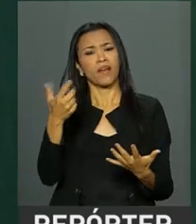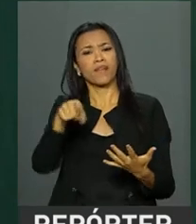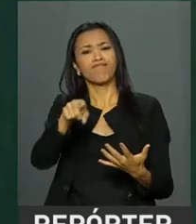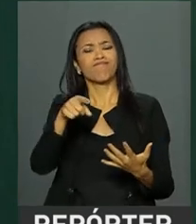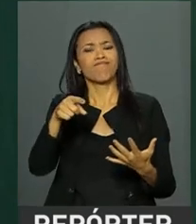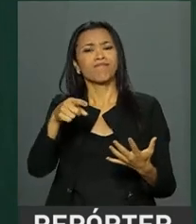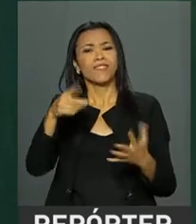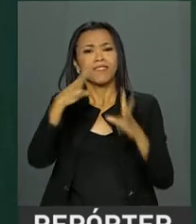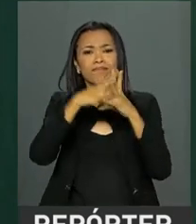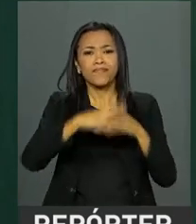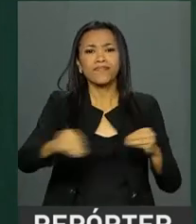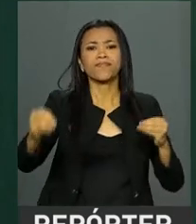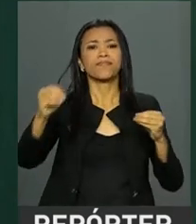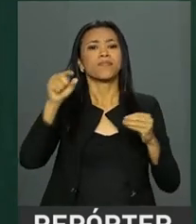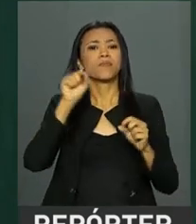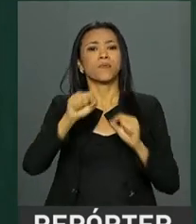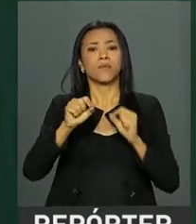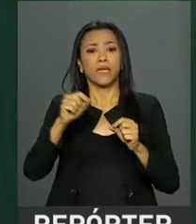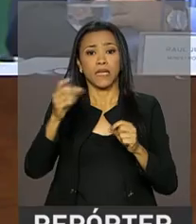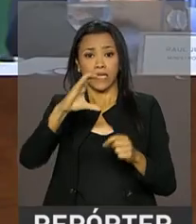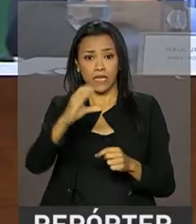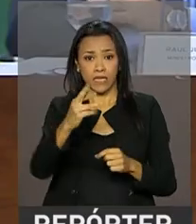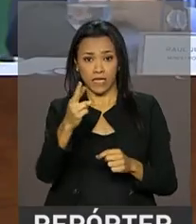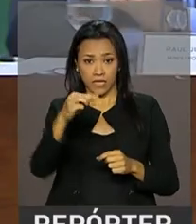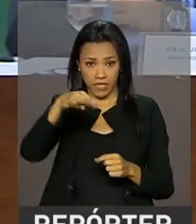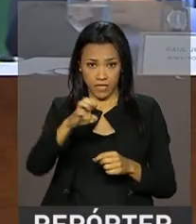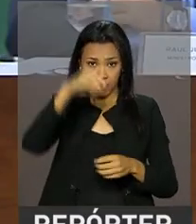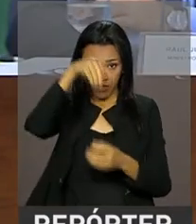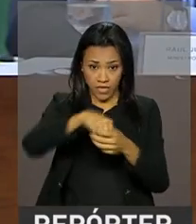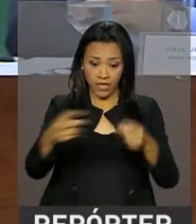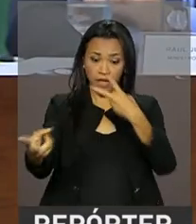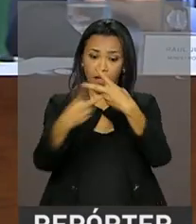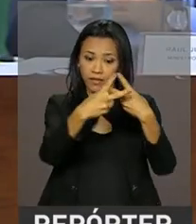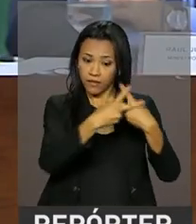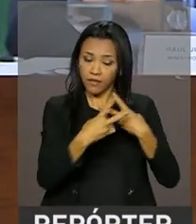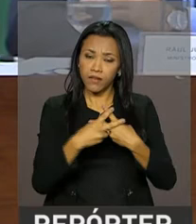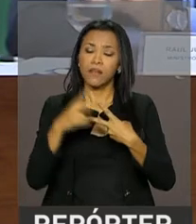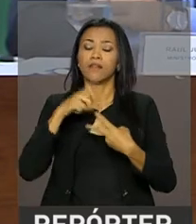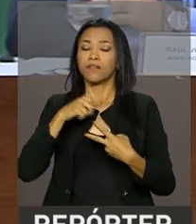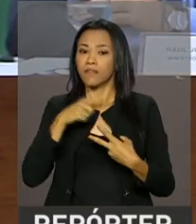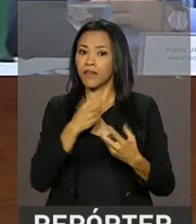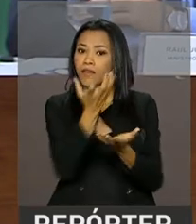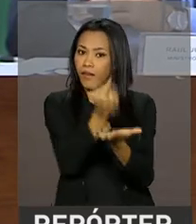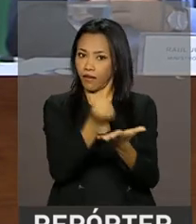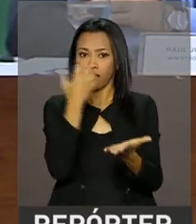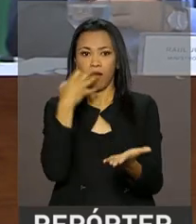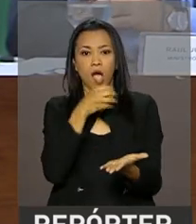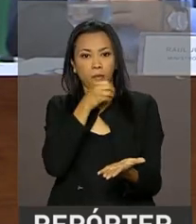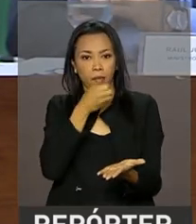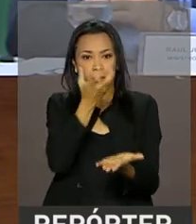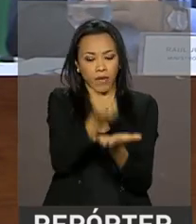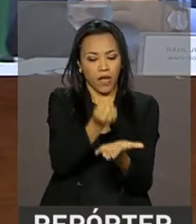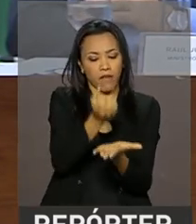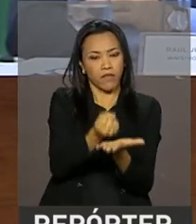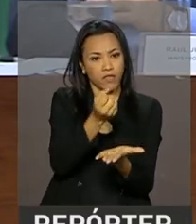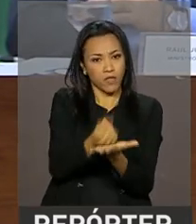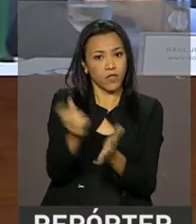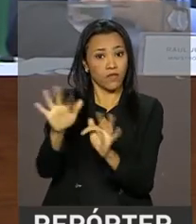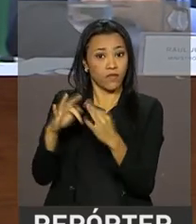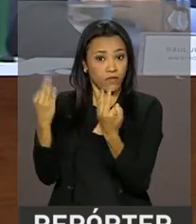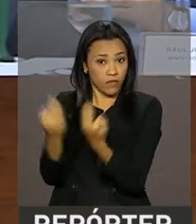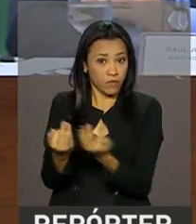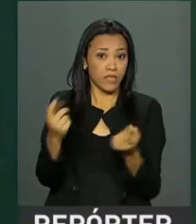bandidos de dentro da cadeia está a gravação de todas as conversas de detentos de alta periculosidade com familiares e